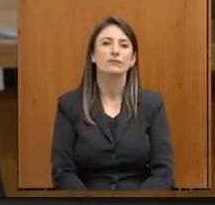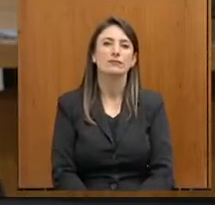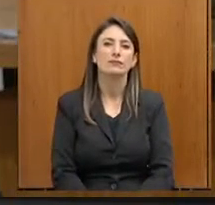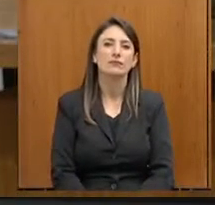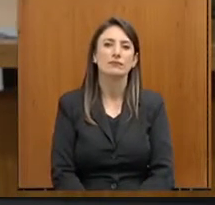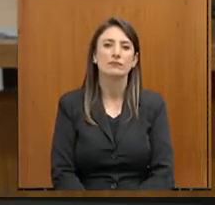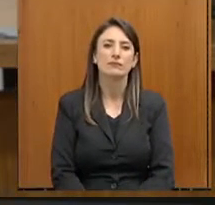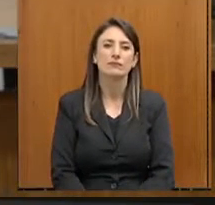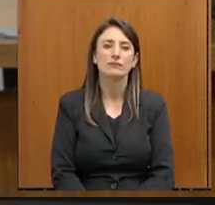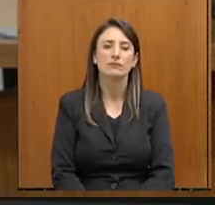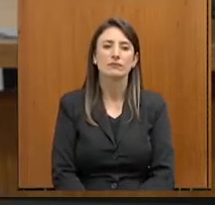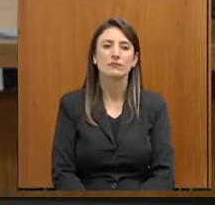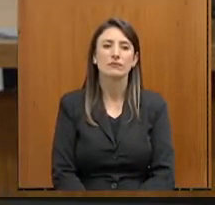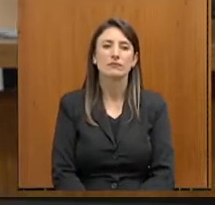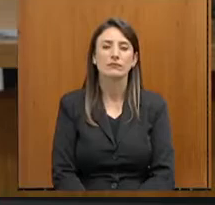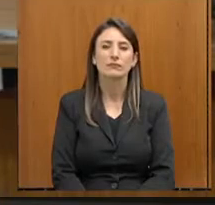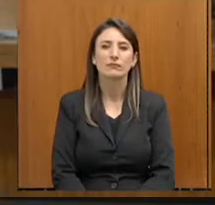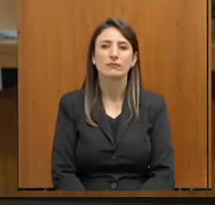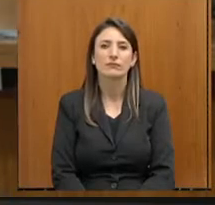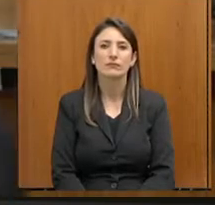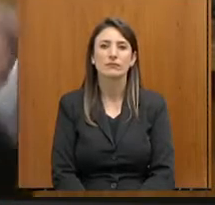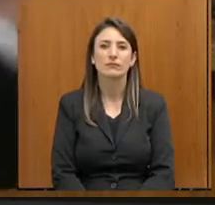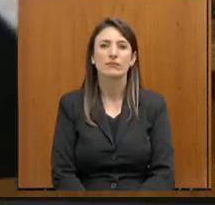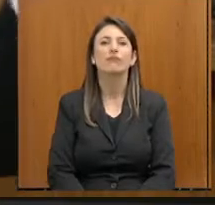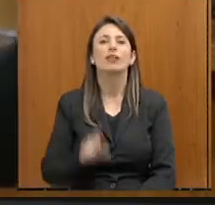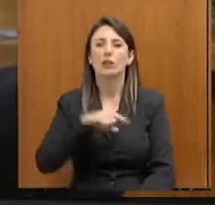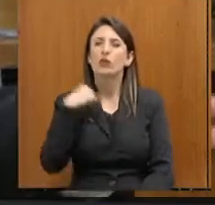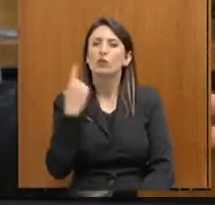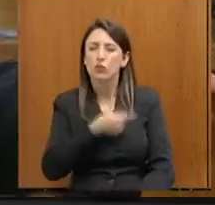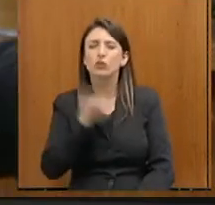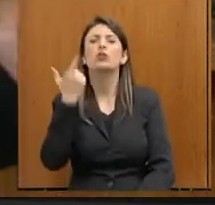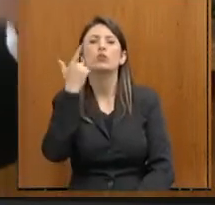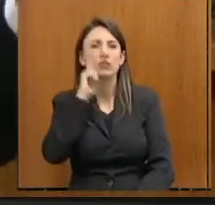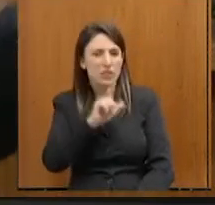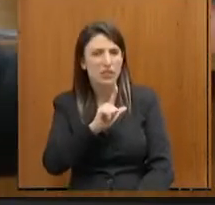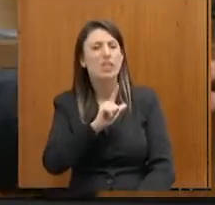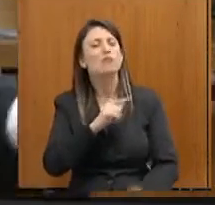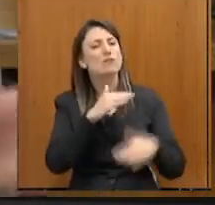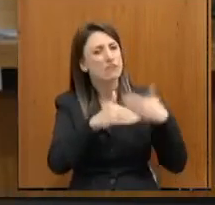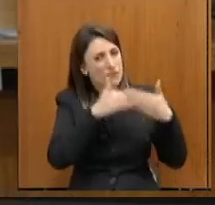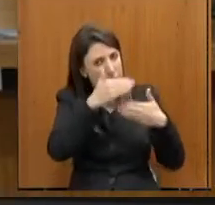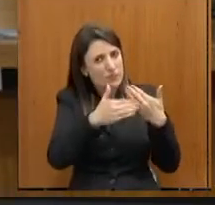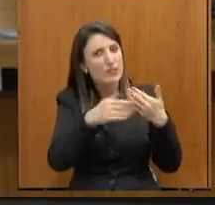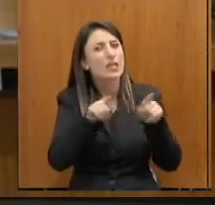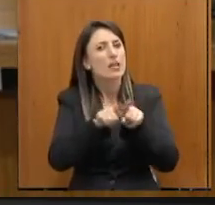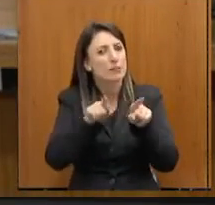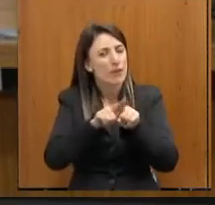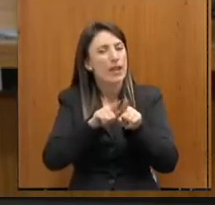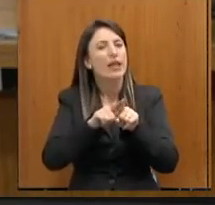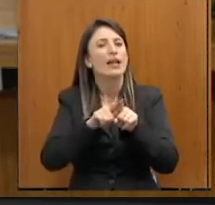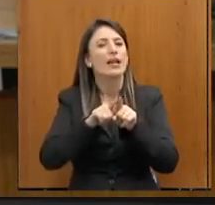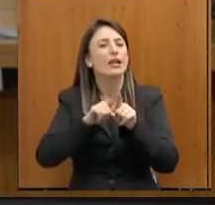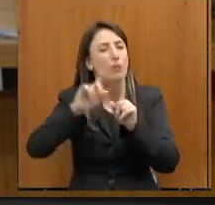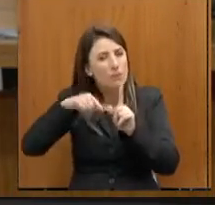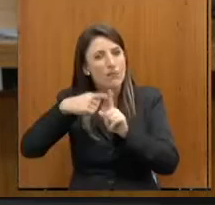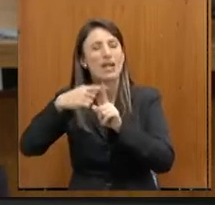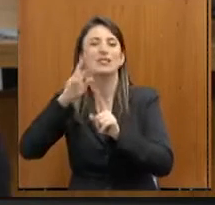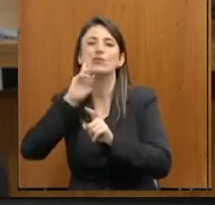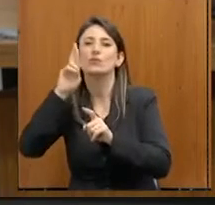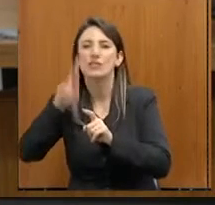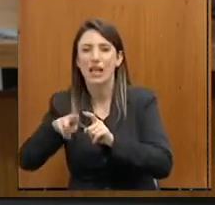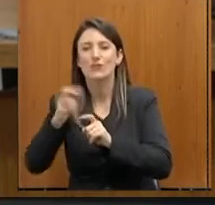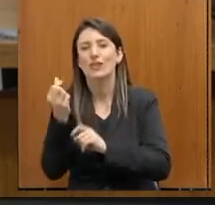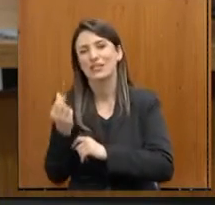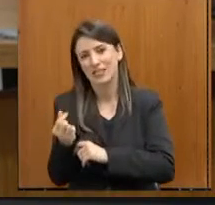o que nós conseguimos isso e com mais resultados financeiros para companhia